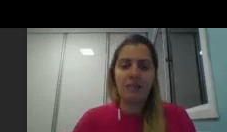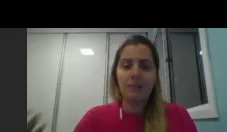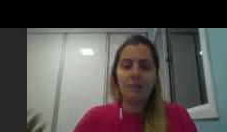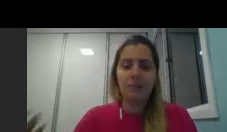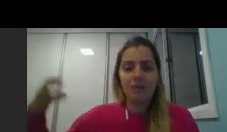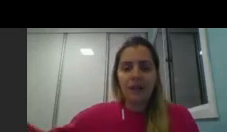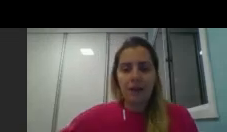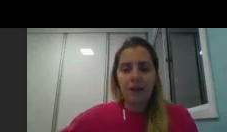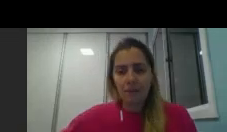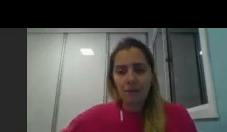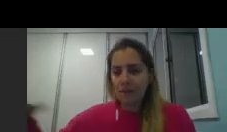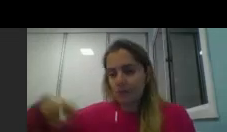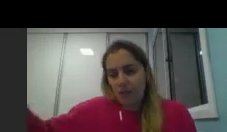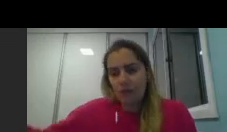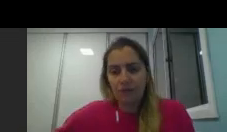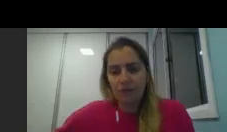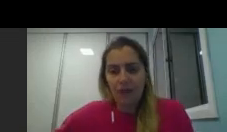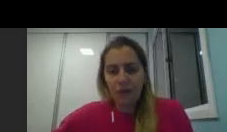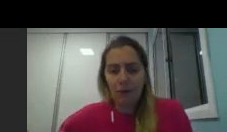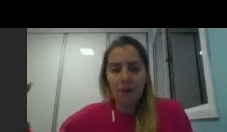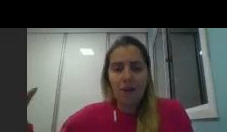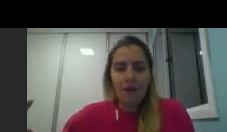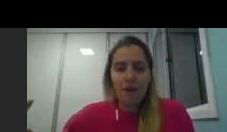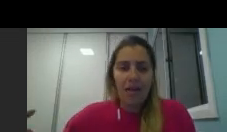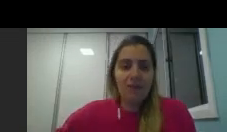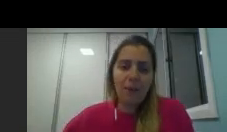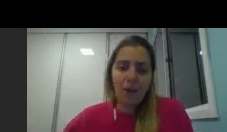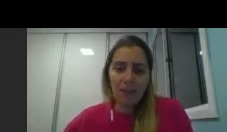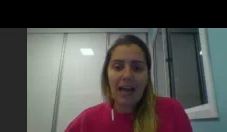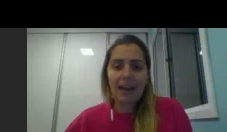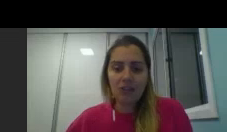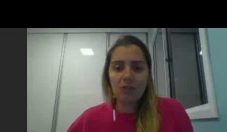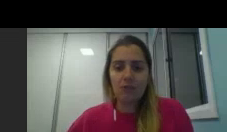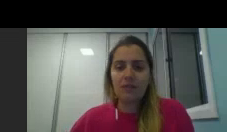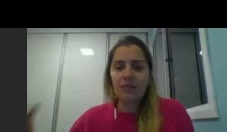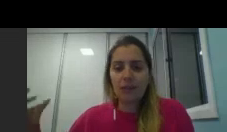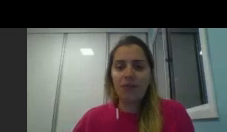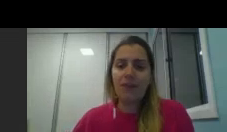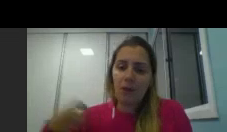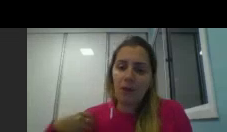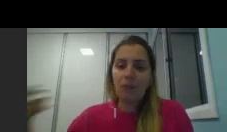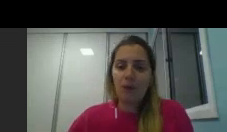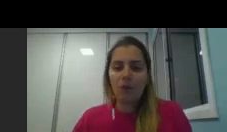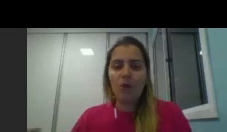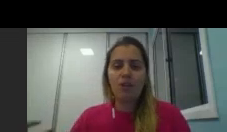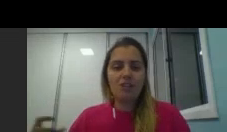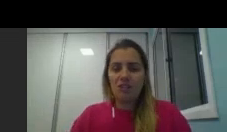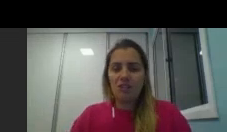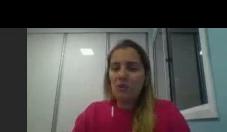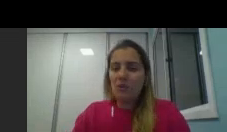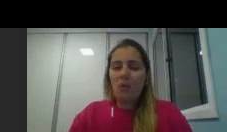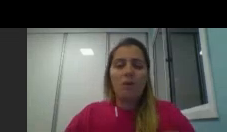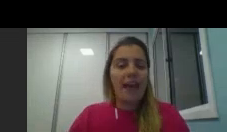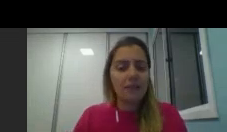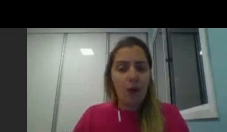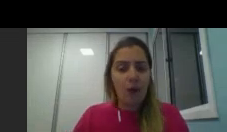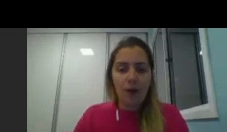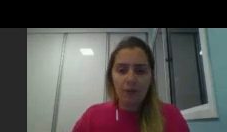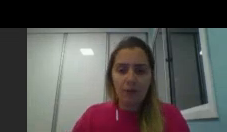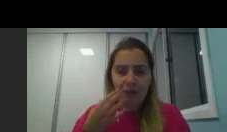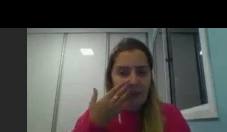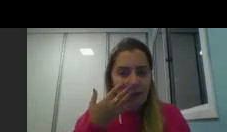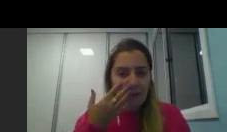característica. Por exemplo, se a minha filha, se o seu segundo filho meu, ele vem polidáctilo, sendo filho meu e do meu esposo, e a gente não tendo